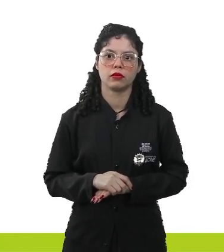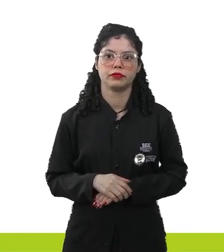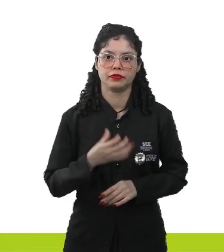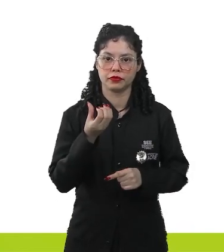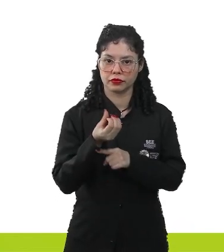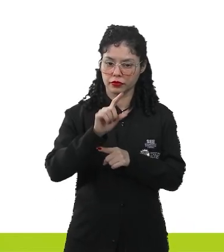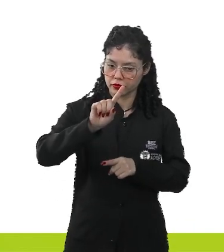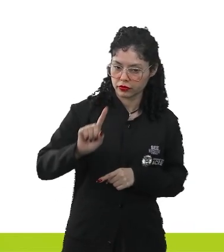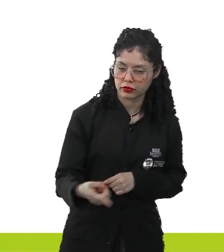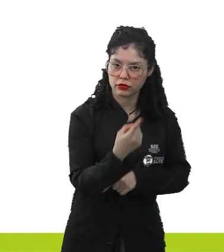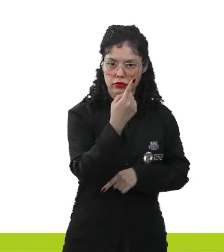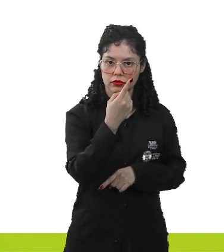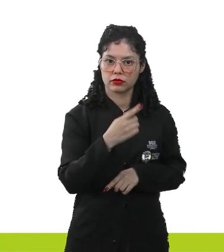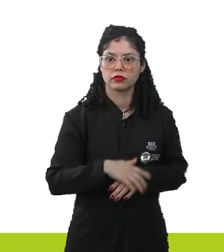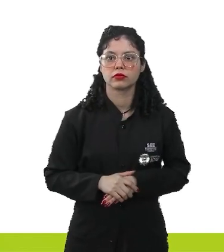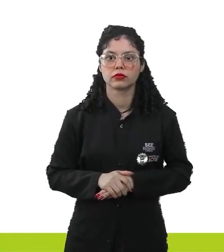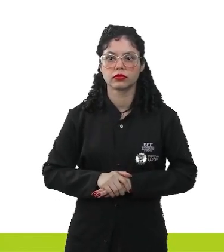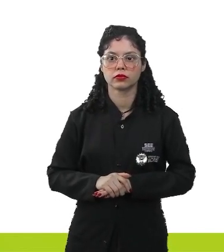6.000 folhas,